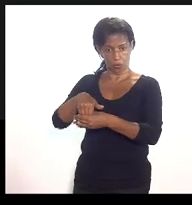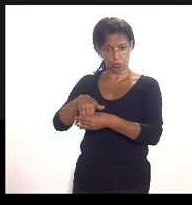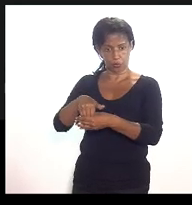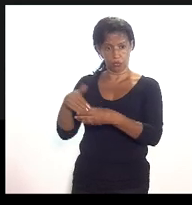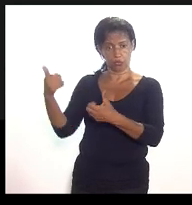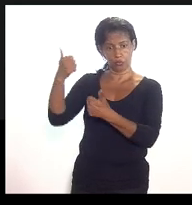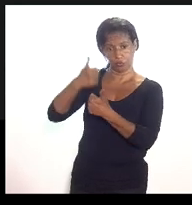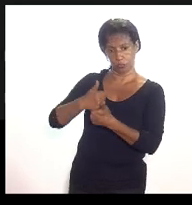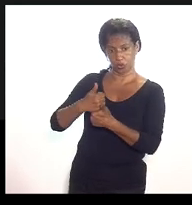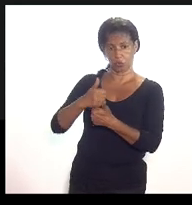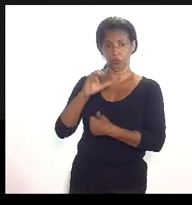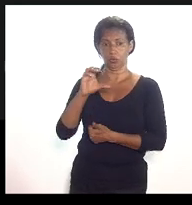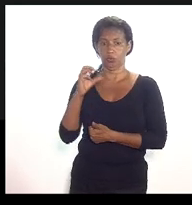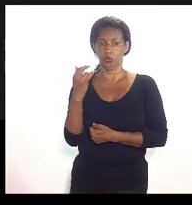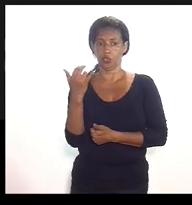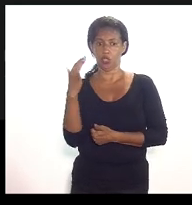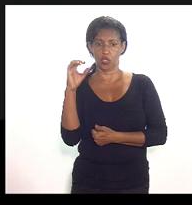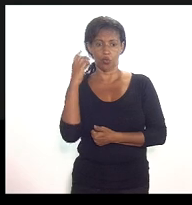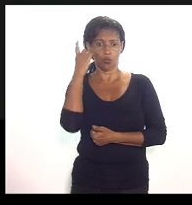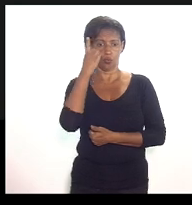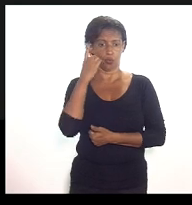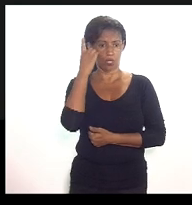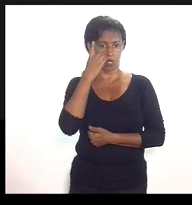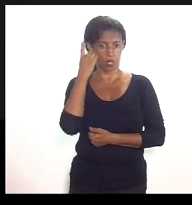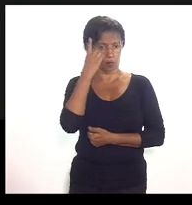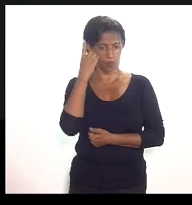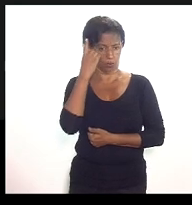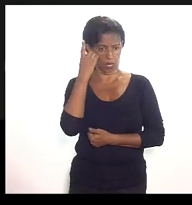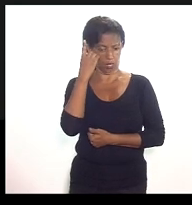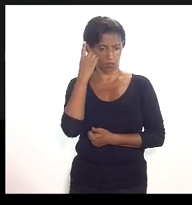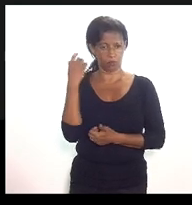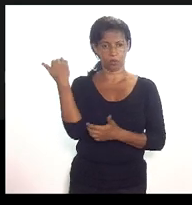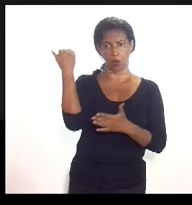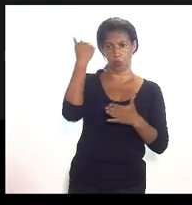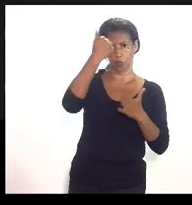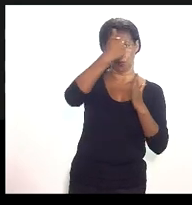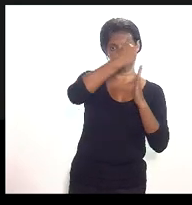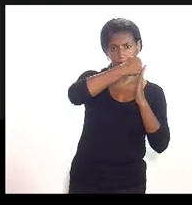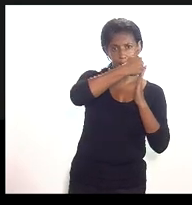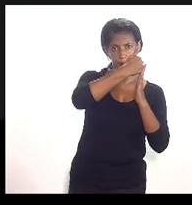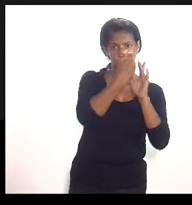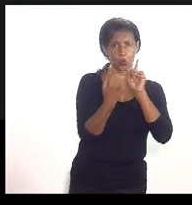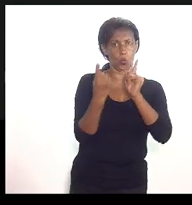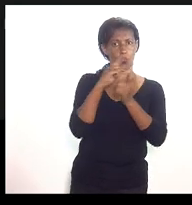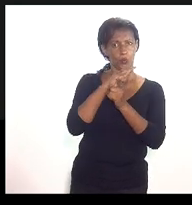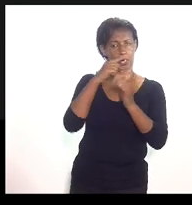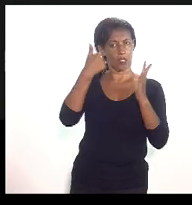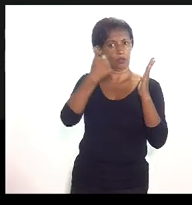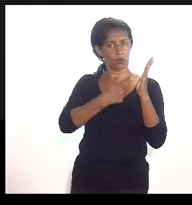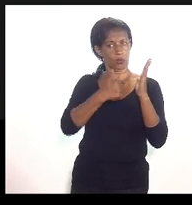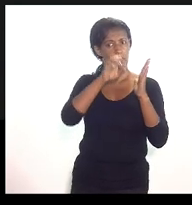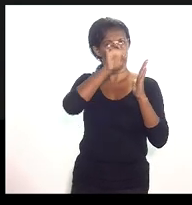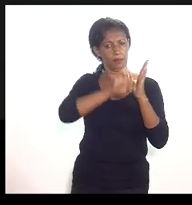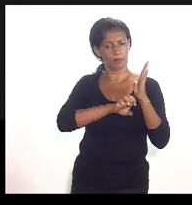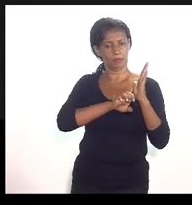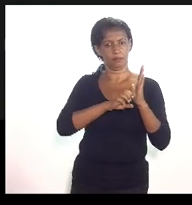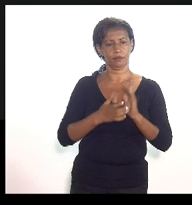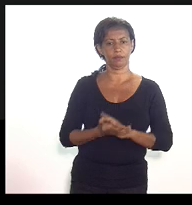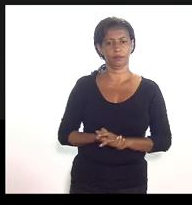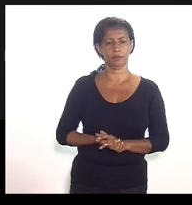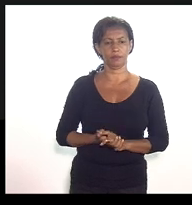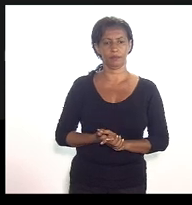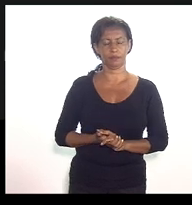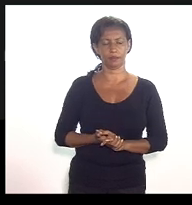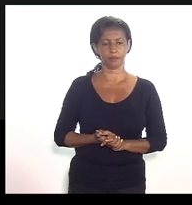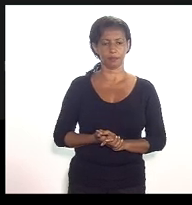voto do presidente. Então, favorável à emenda 1, com subemenda, contrário à emenda 2. Perfeito.